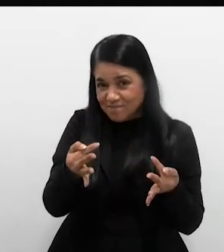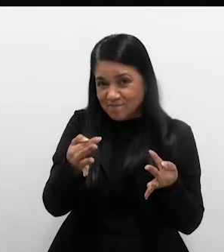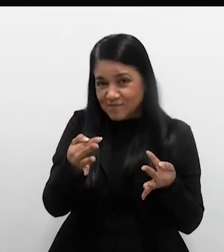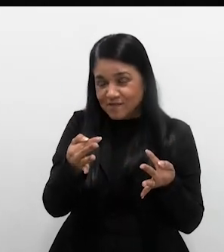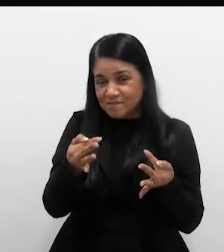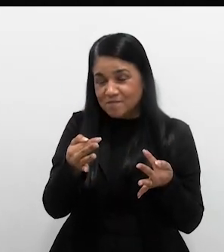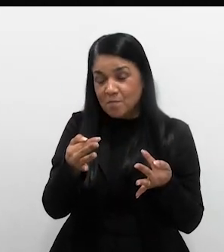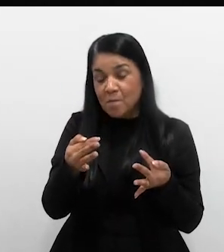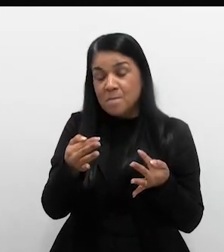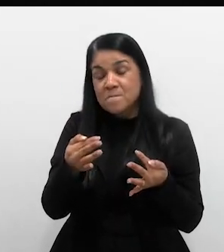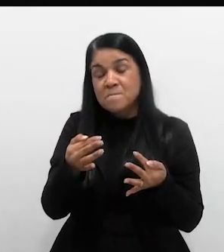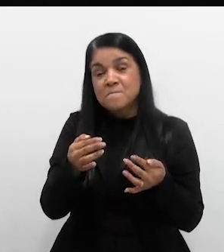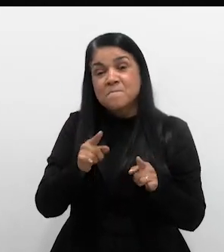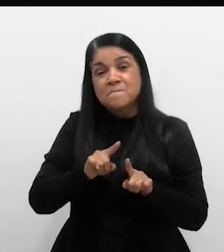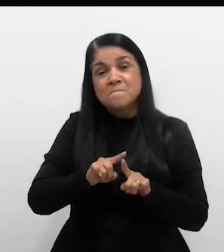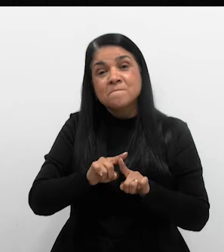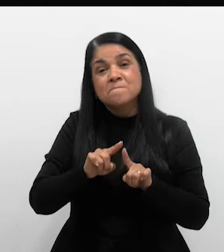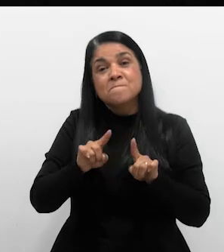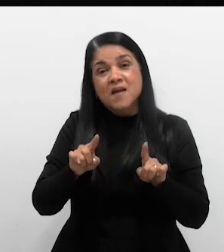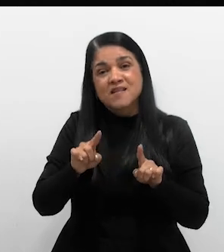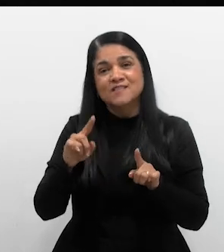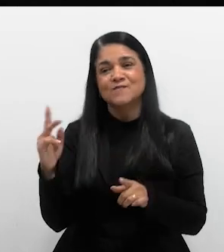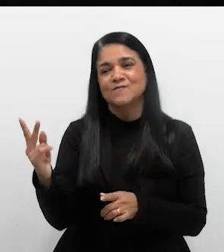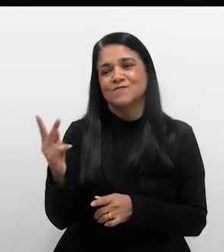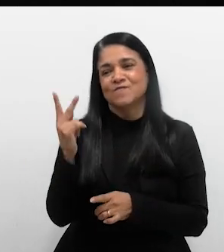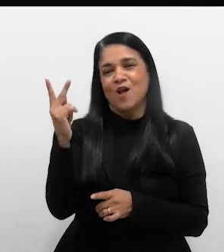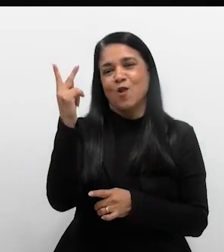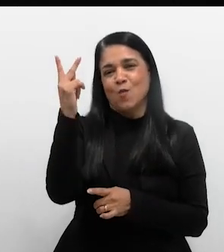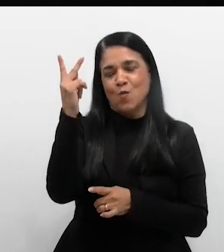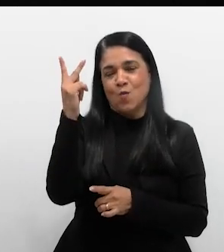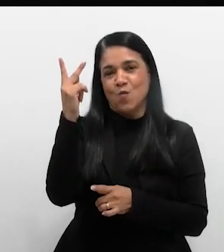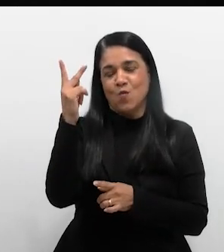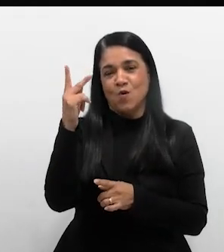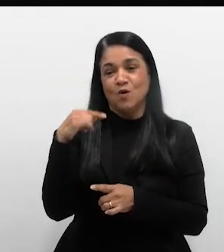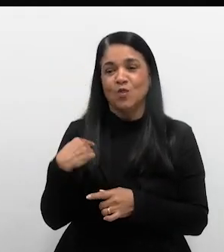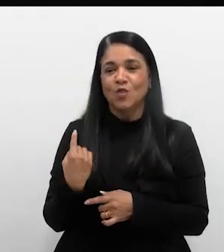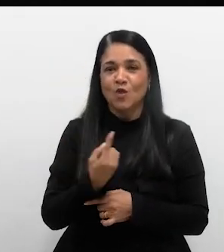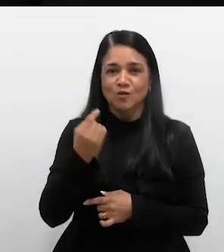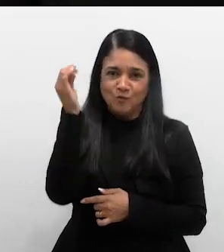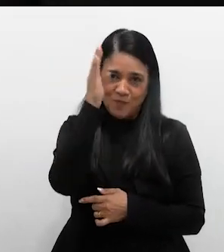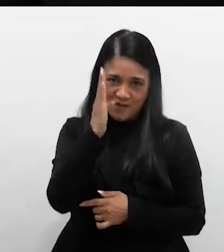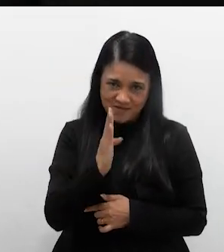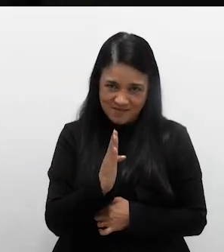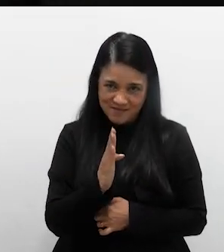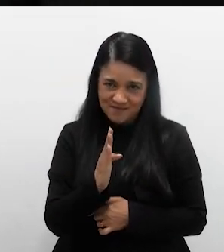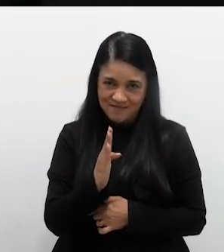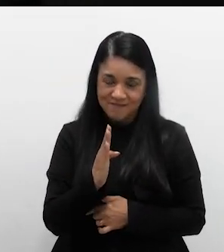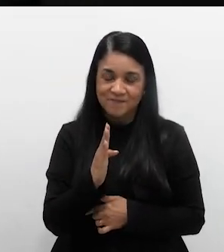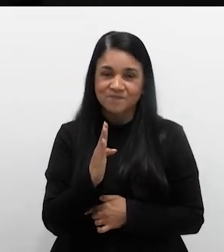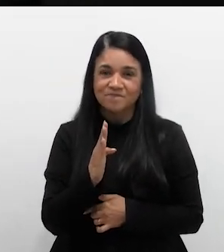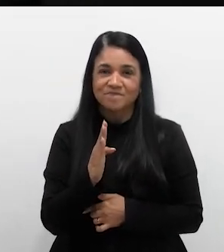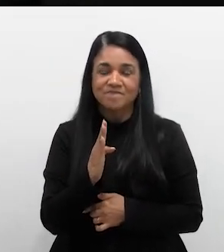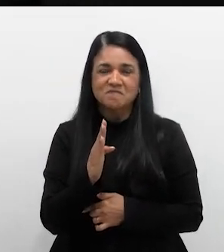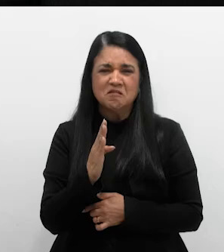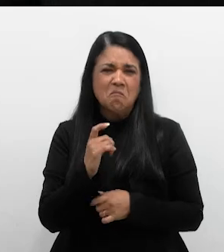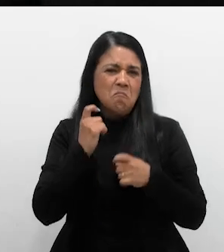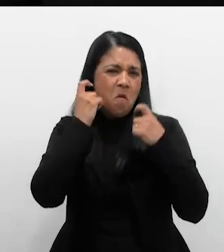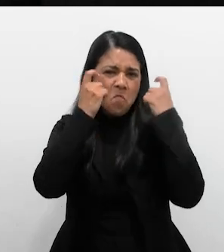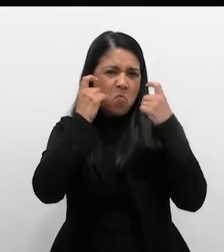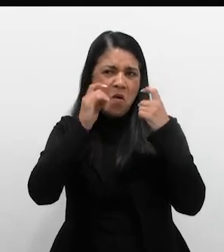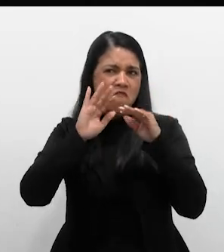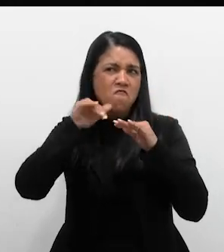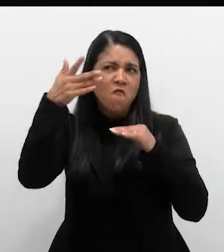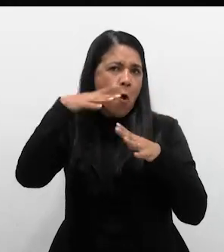simples, mas que ao mesmo tempo nos dá uma lição de valorizar o que é nosso, né? Mas vale a simplicidade, mas vale o que é nosso do